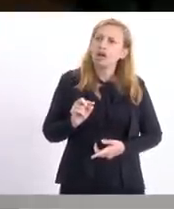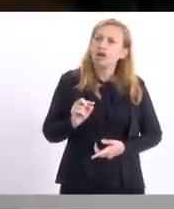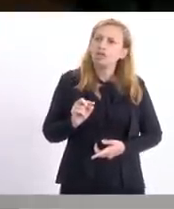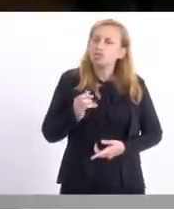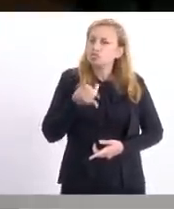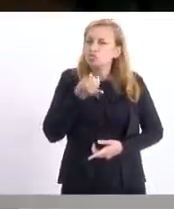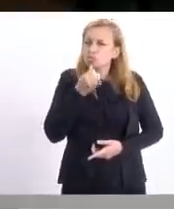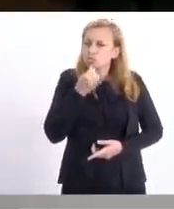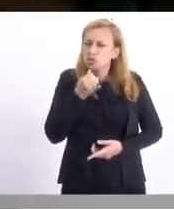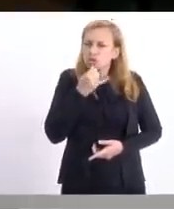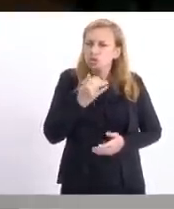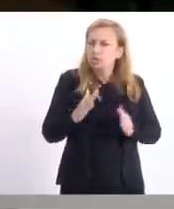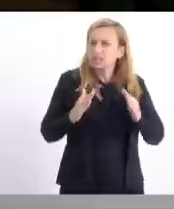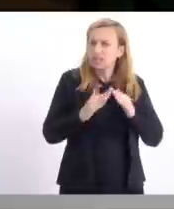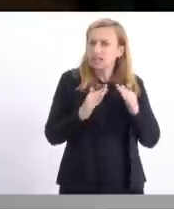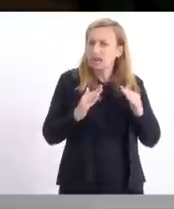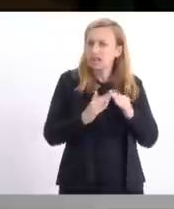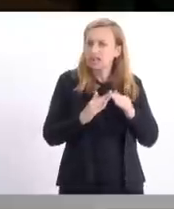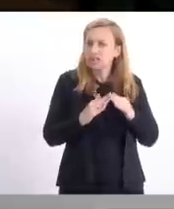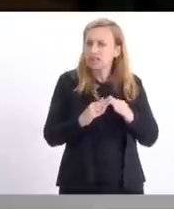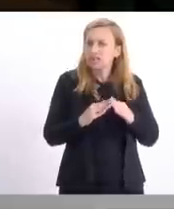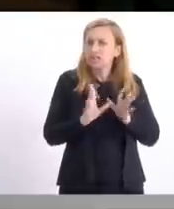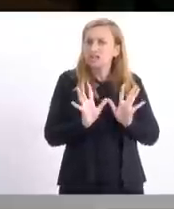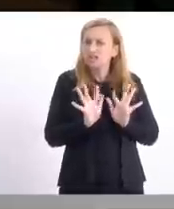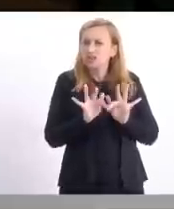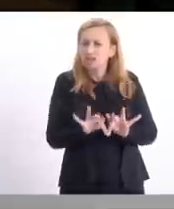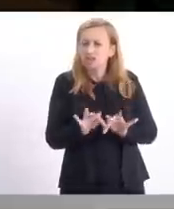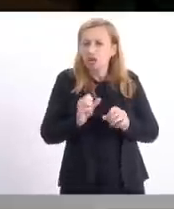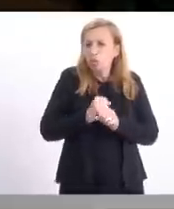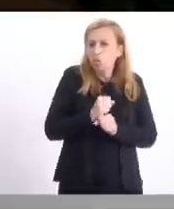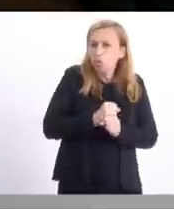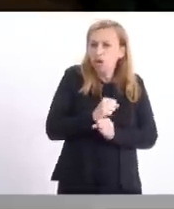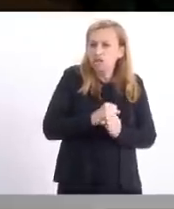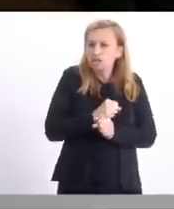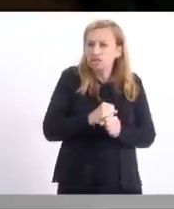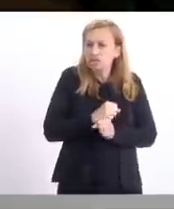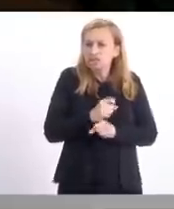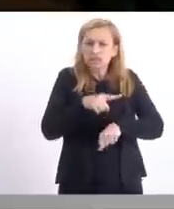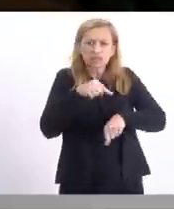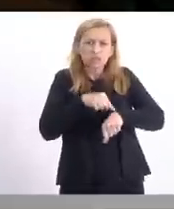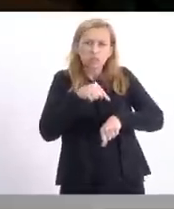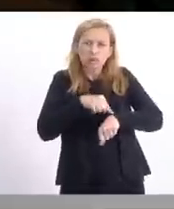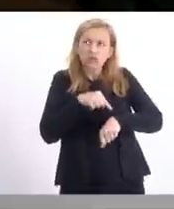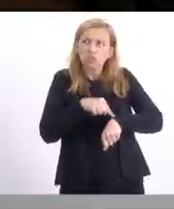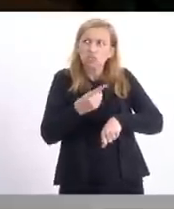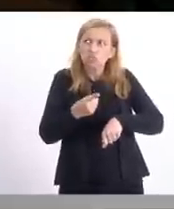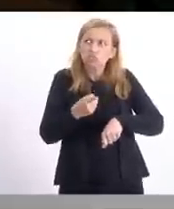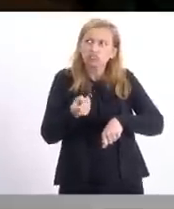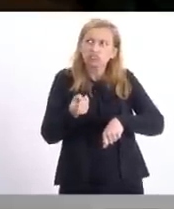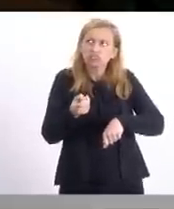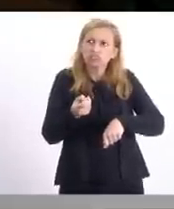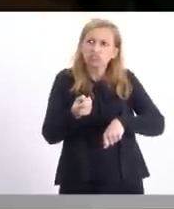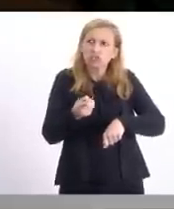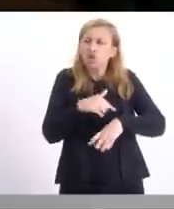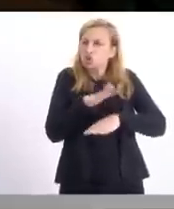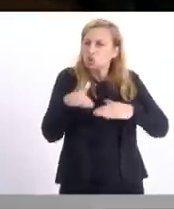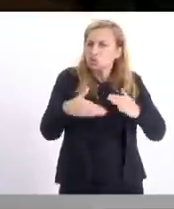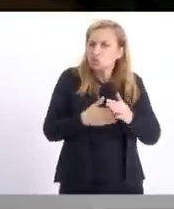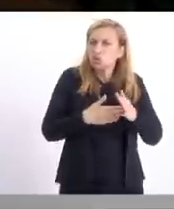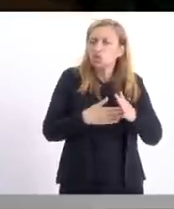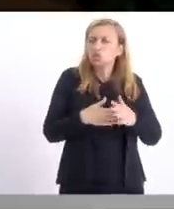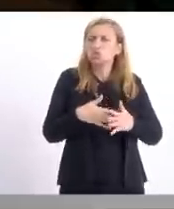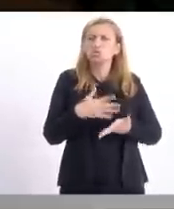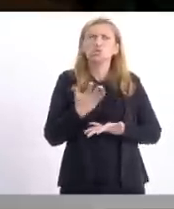danoso para esta casa terminar o ano nesse momento, né, de que todos estão com